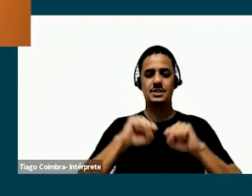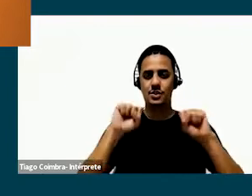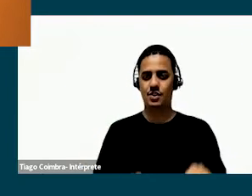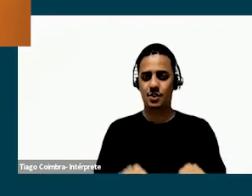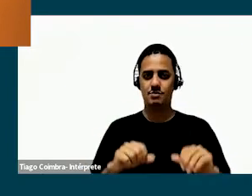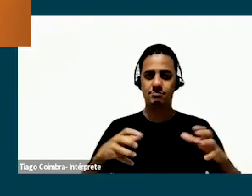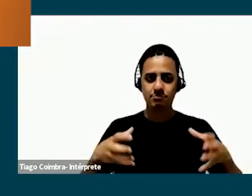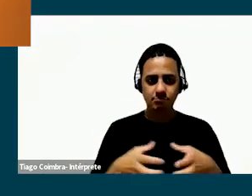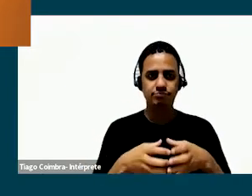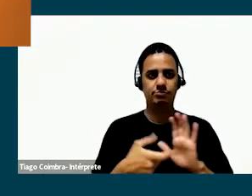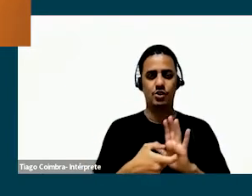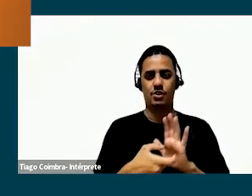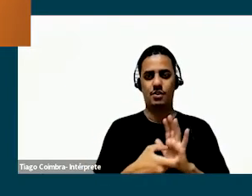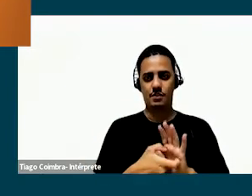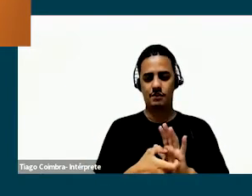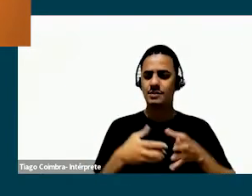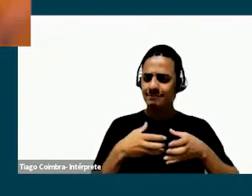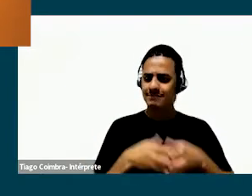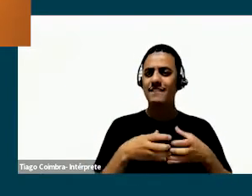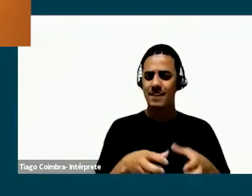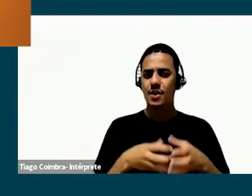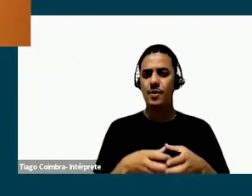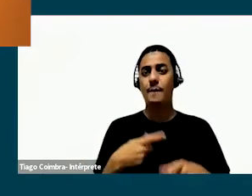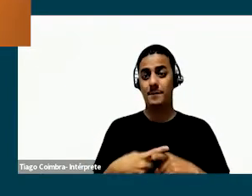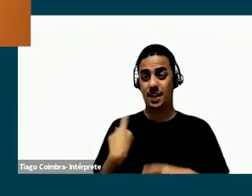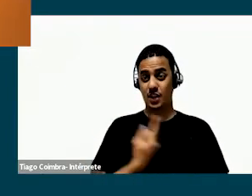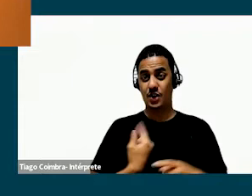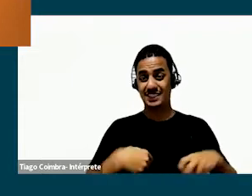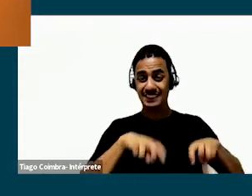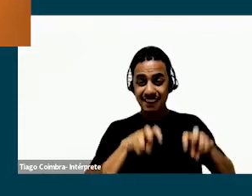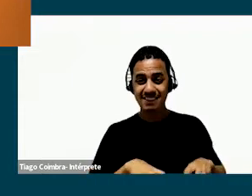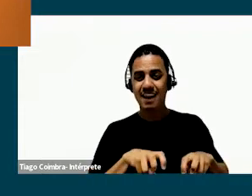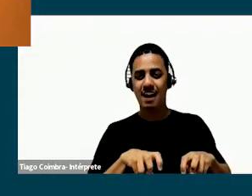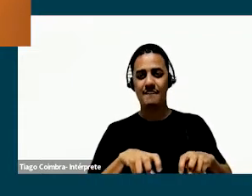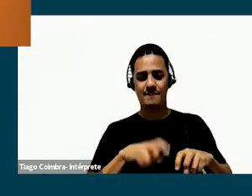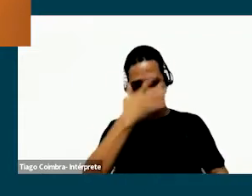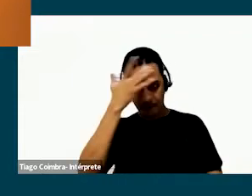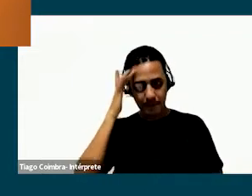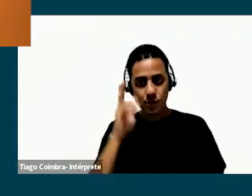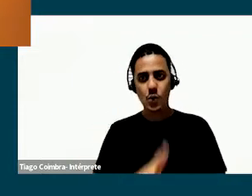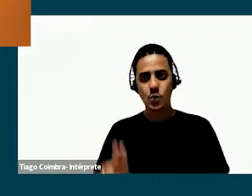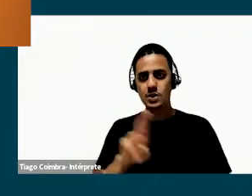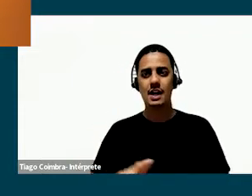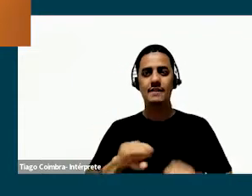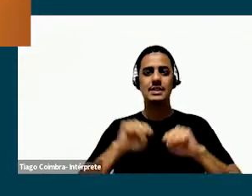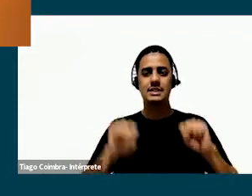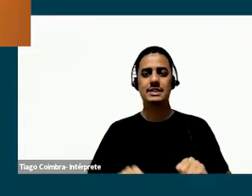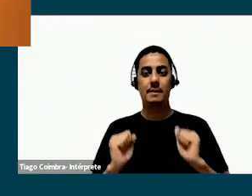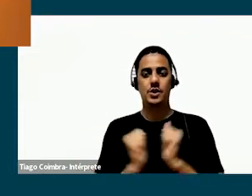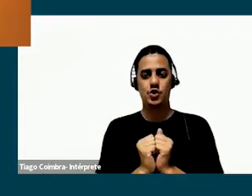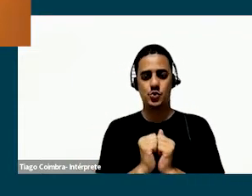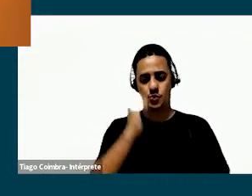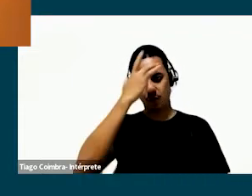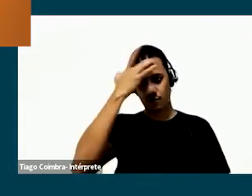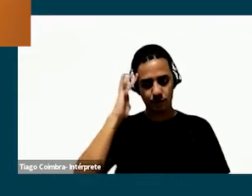com os usuários ao longo desses 6 meses. Eu falo de viveu porque a gente sentava do lado das pessoas e usava o sistema junto com